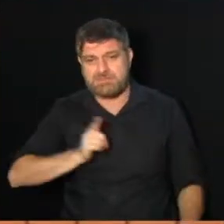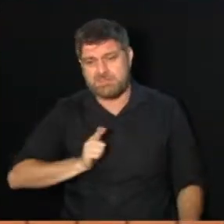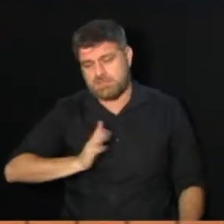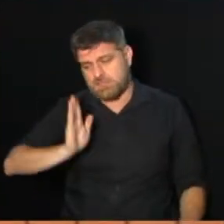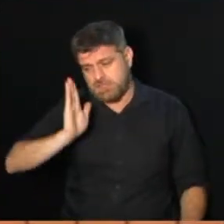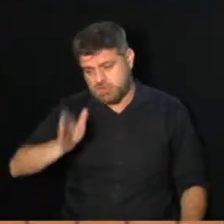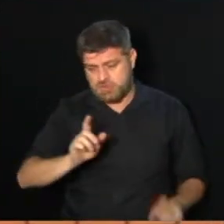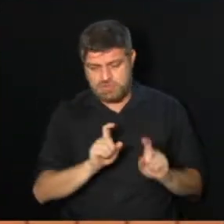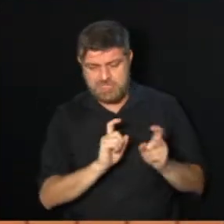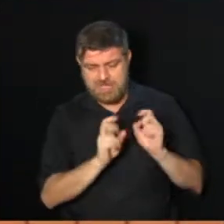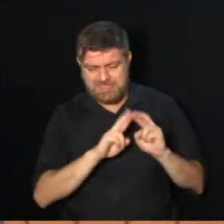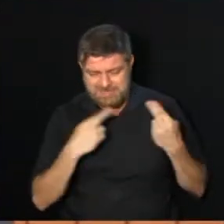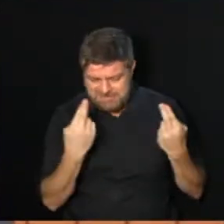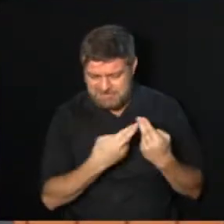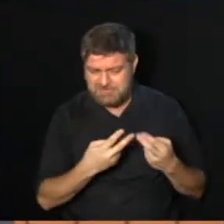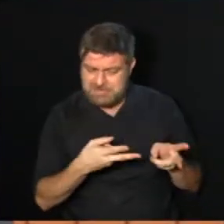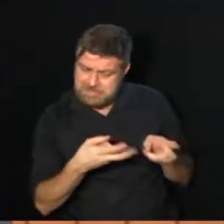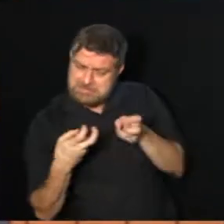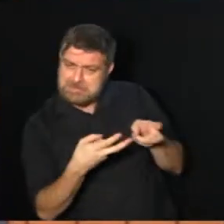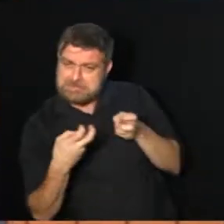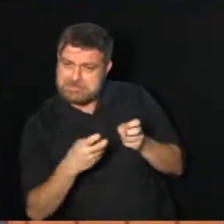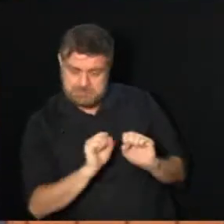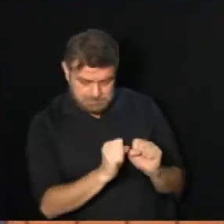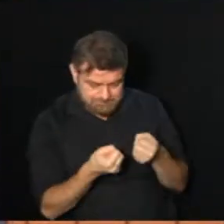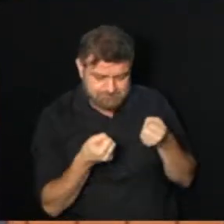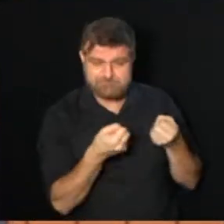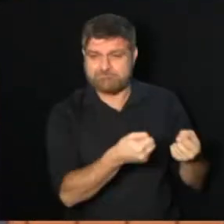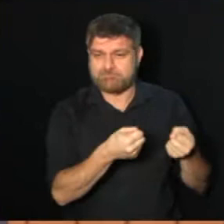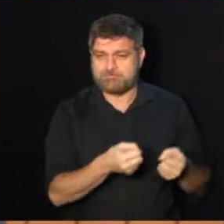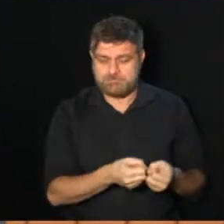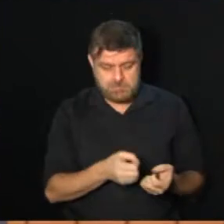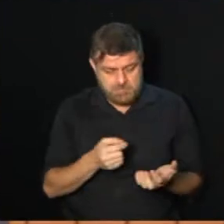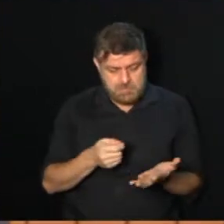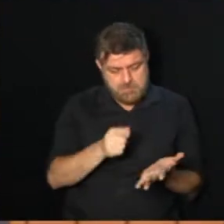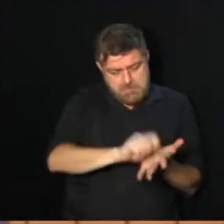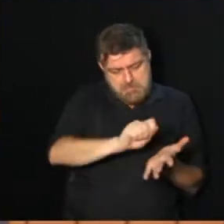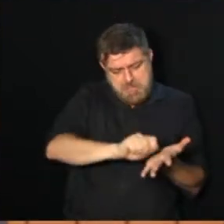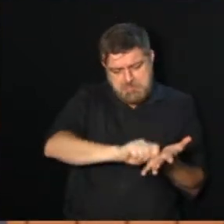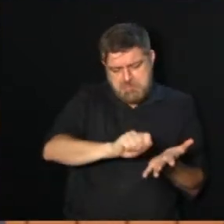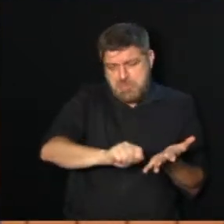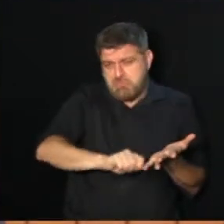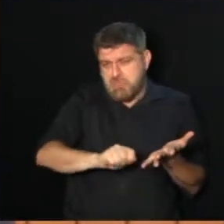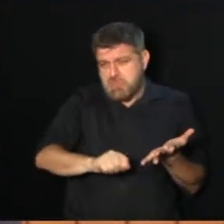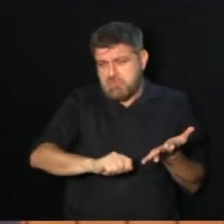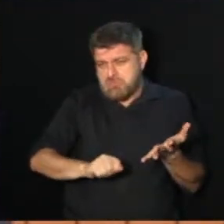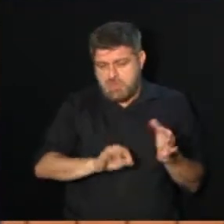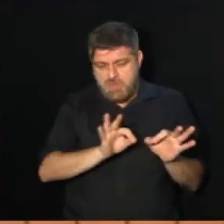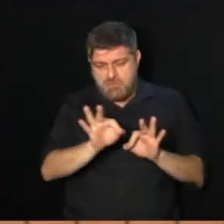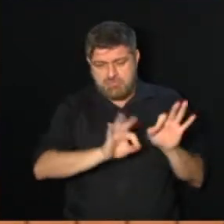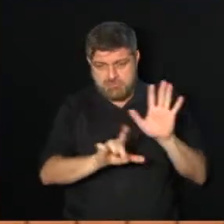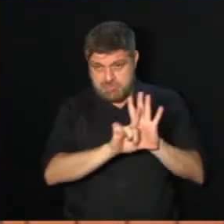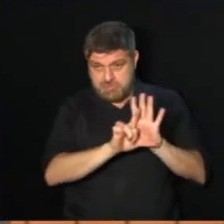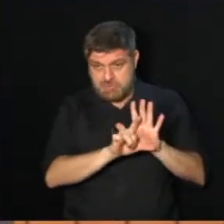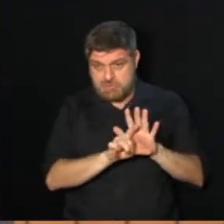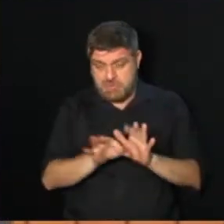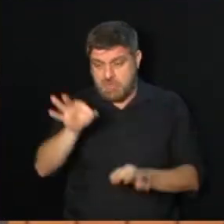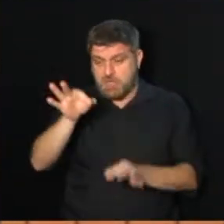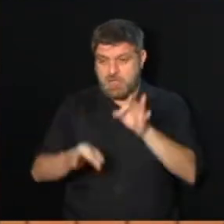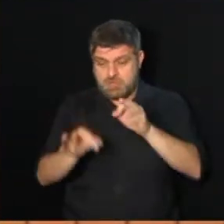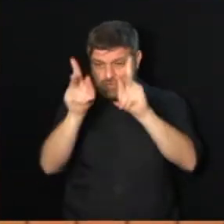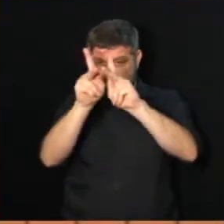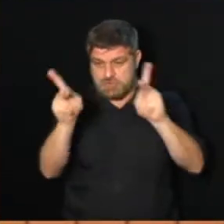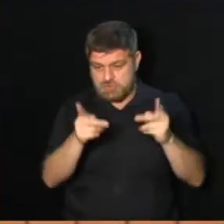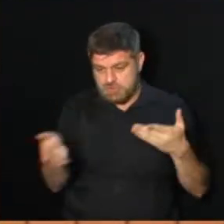nessas reuniões o empenho de todos para a construção aí da política da